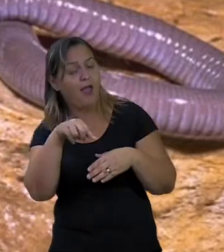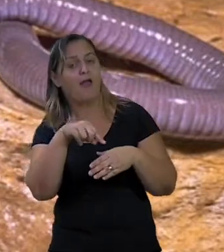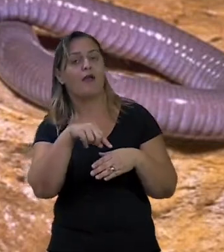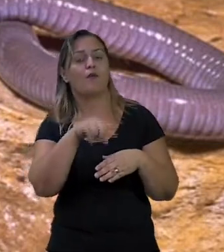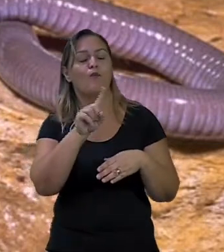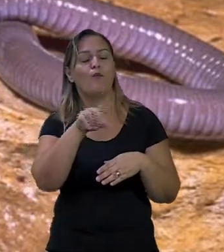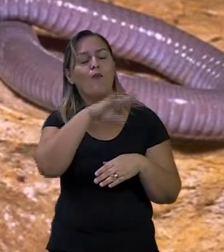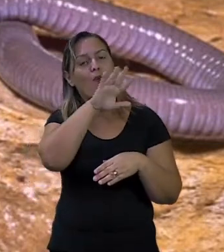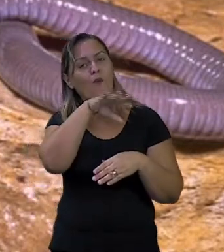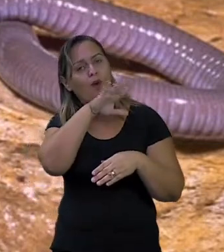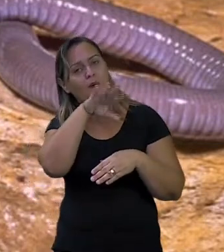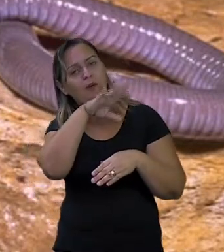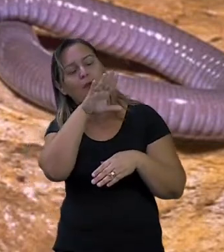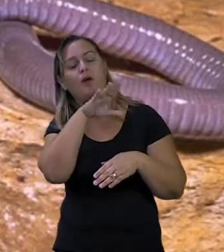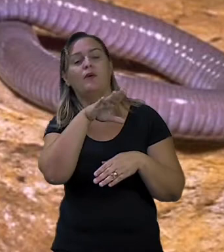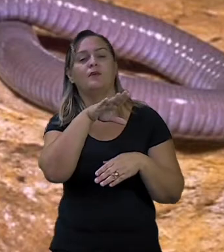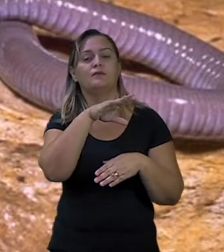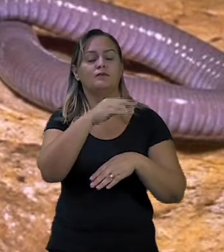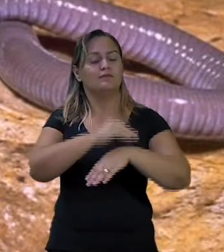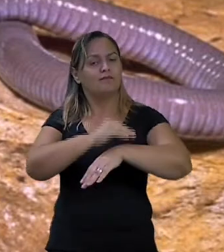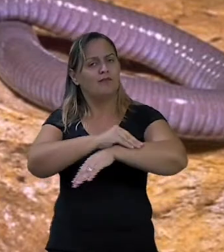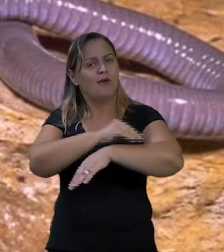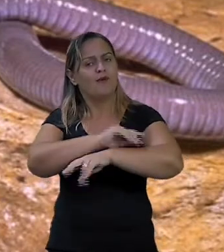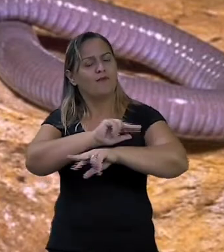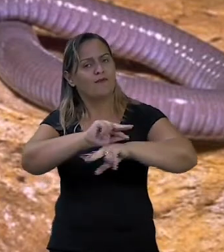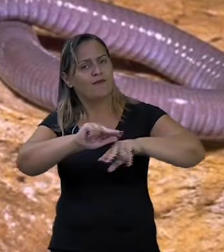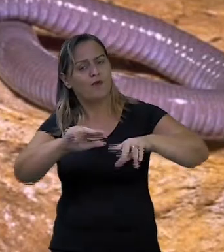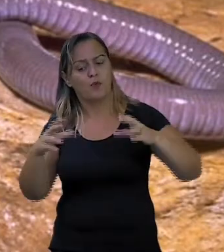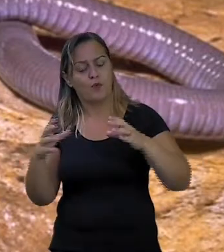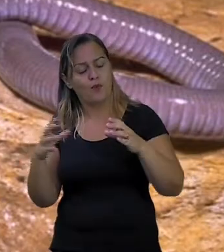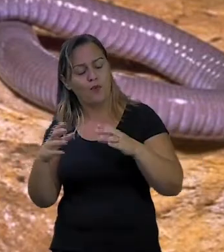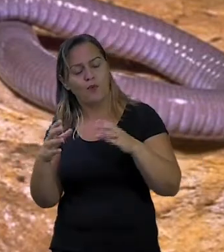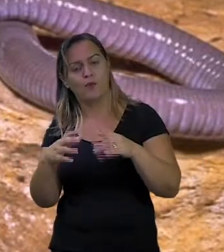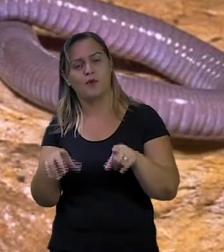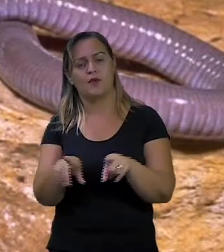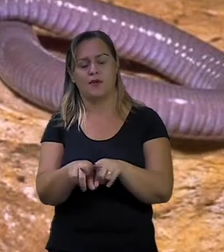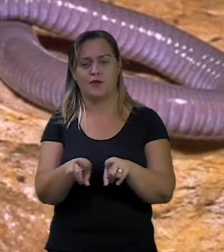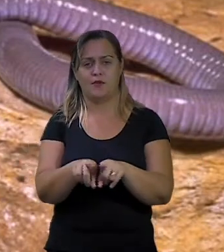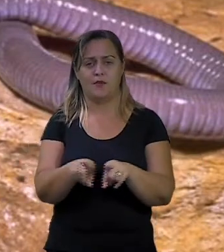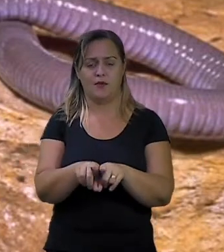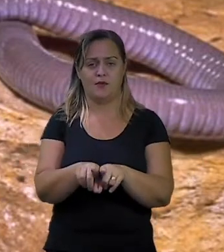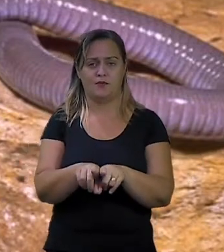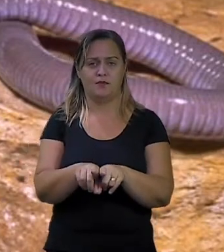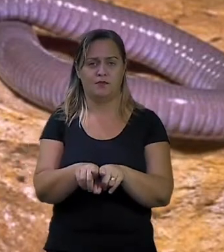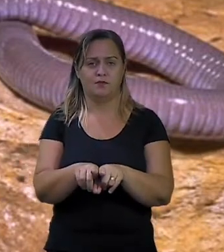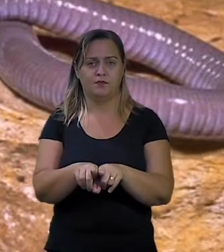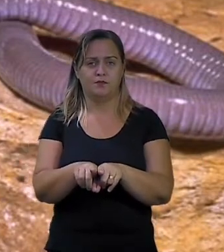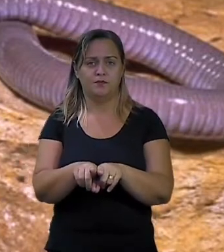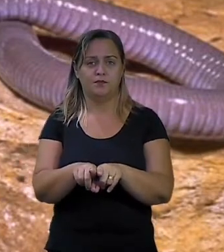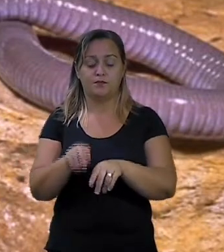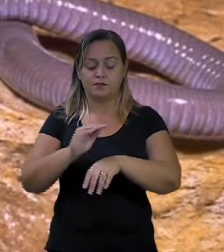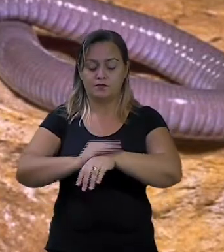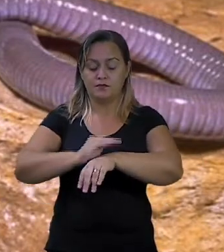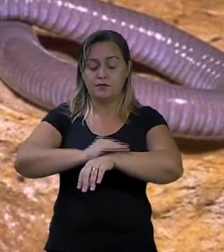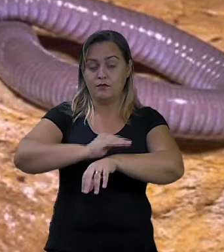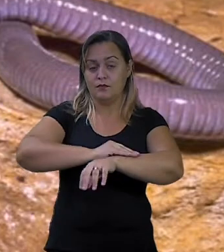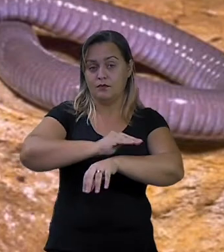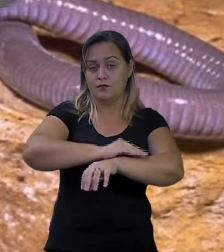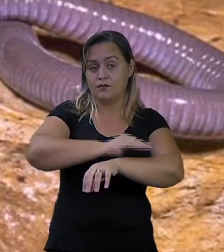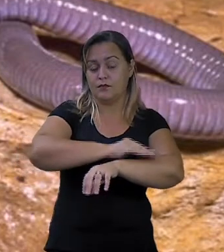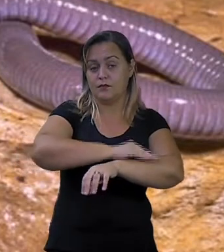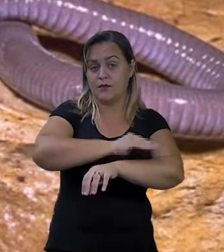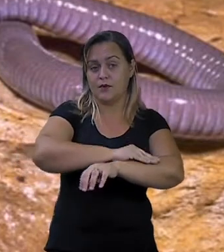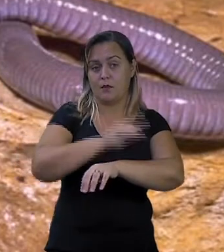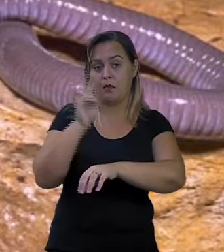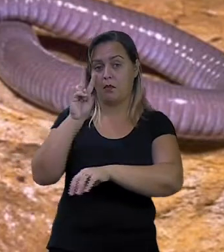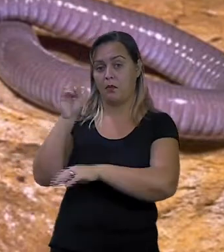as rãs e as pererecas se locomovem por meio de saltos. Suas pernas traseiras são